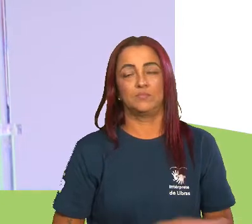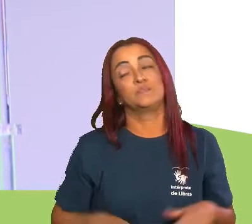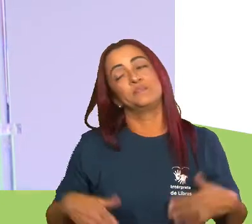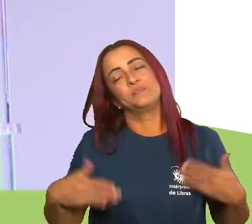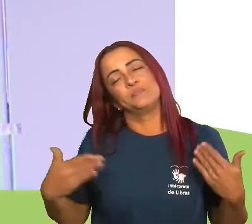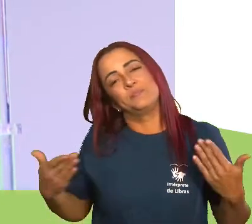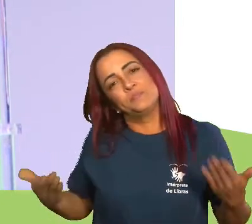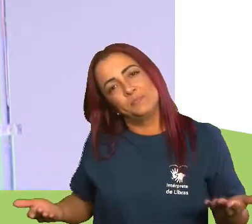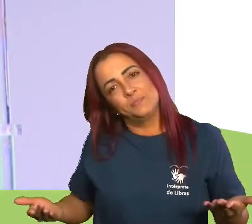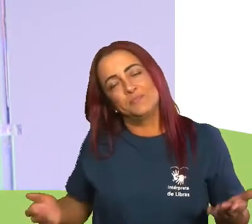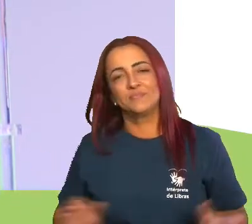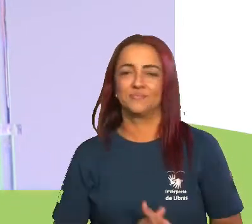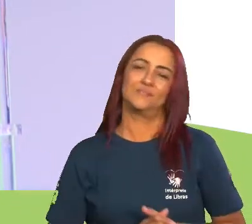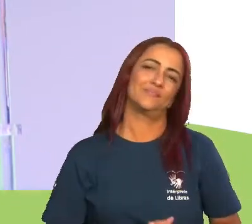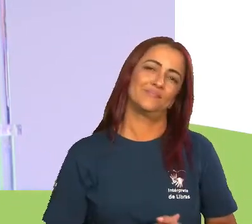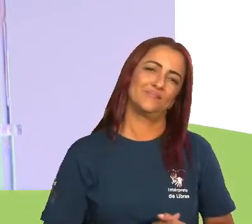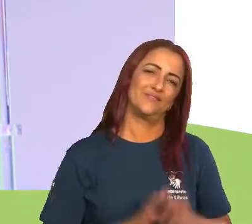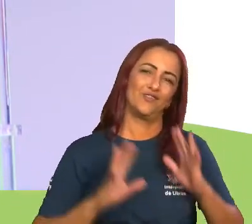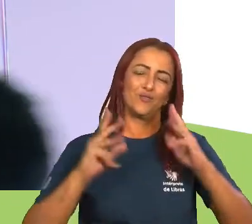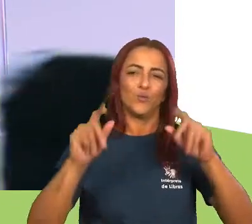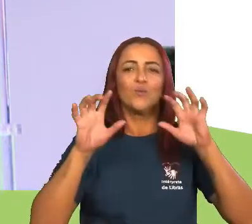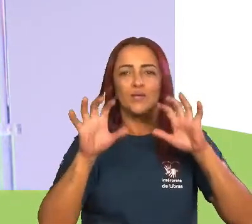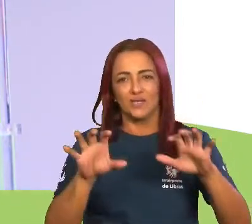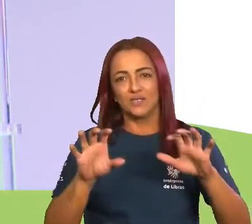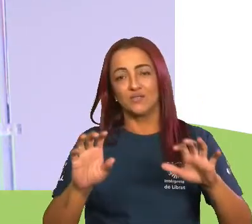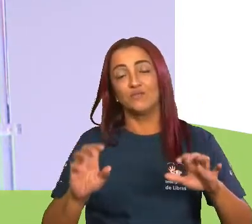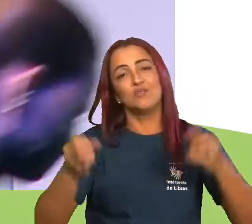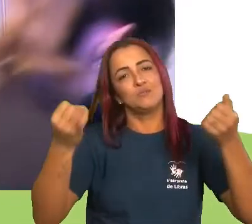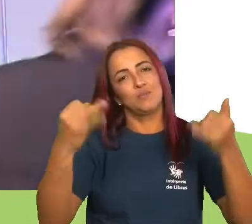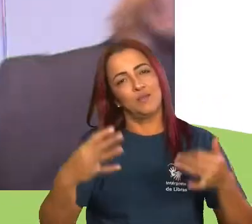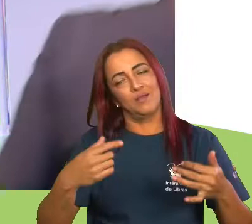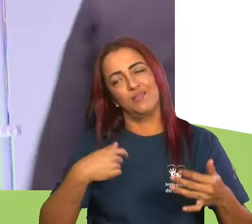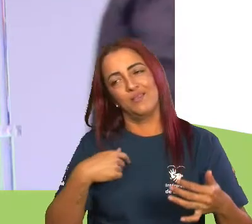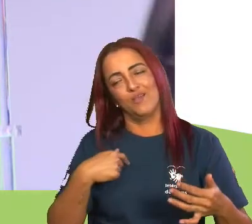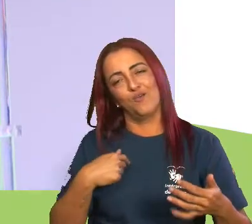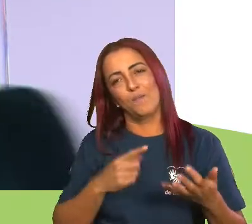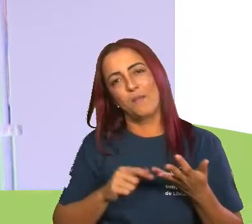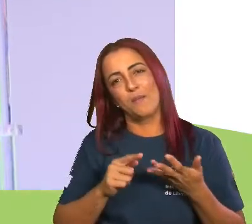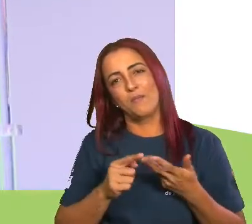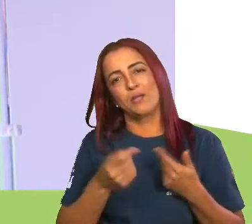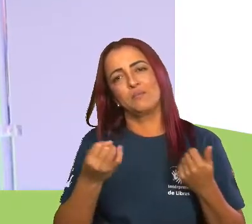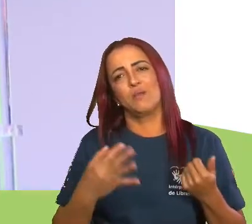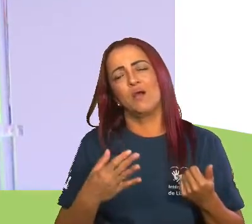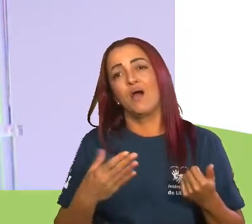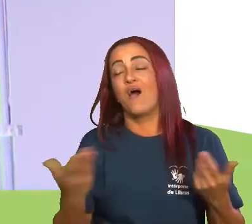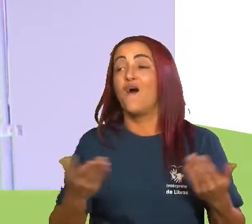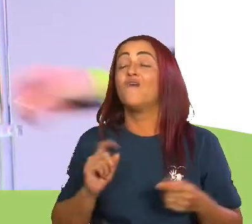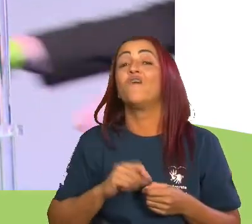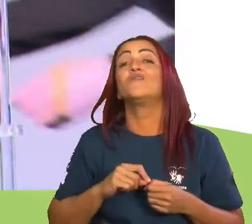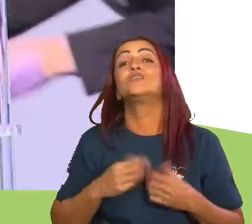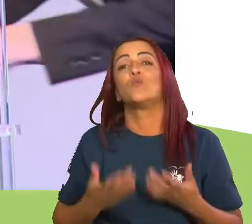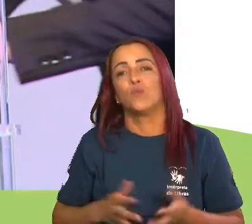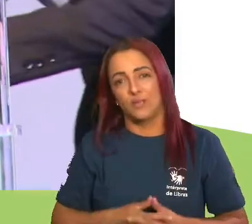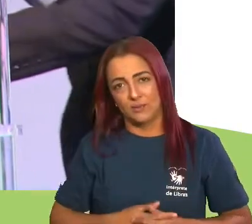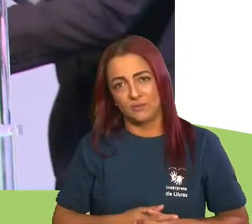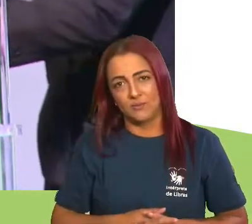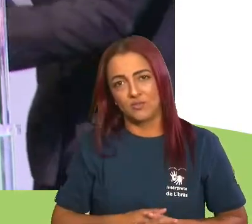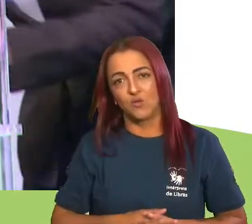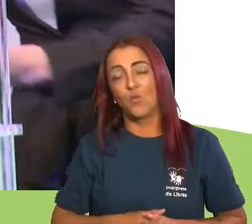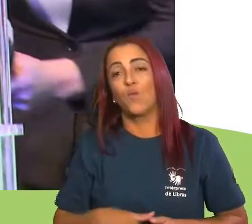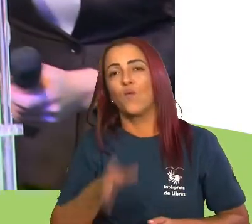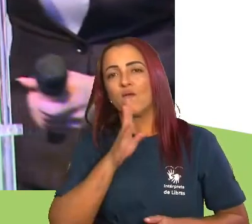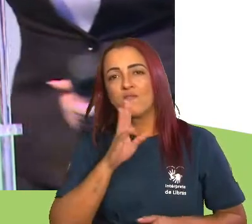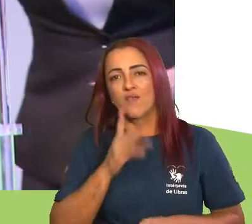gente, depois de tudo isso que foi dito, eu fico até sem palavras. Então vamos fazer o seguinte, vamos conhecer de fato